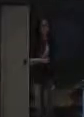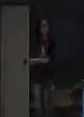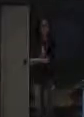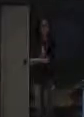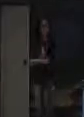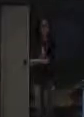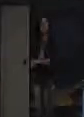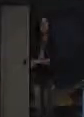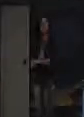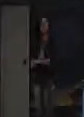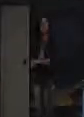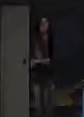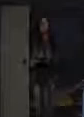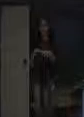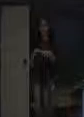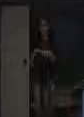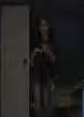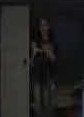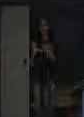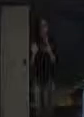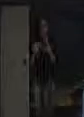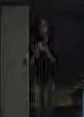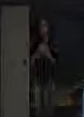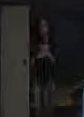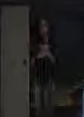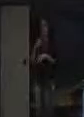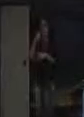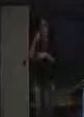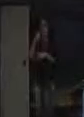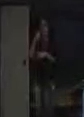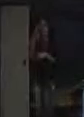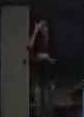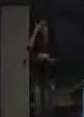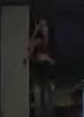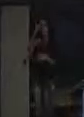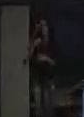das Comissões, que é o Municipal de Ilhéus, 31 de agosto de 2017, vereador Lucas Paiva.